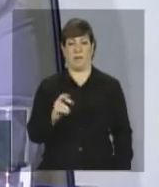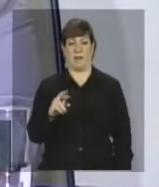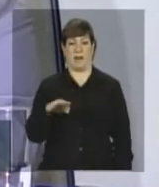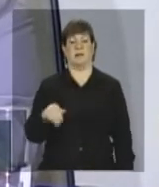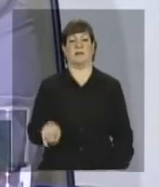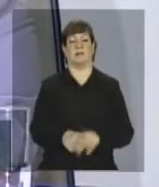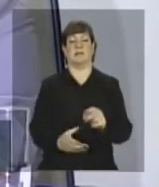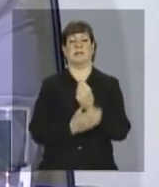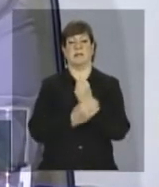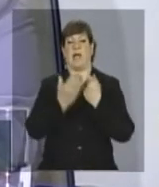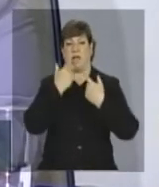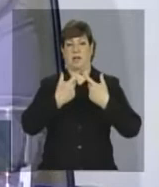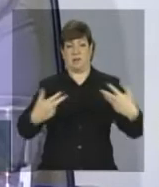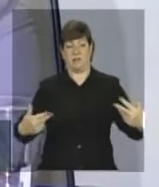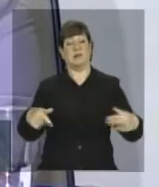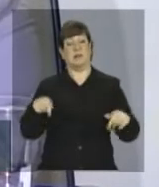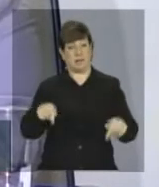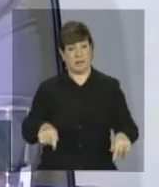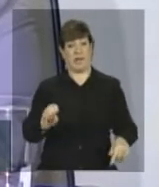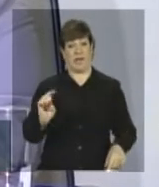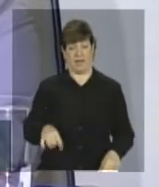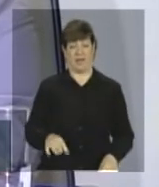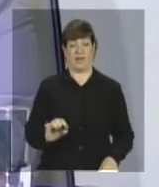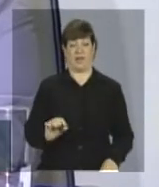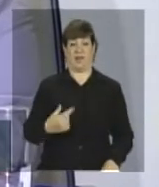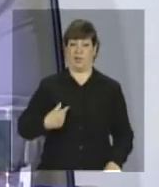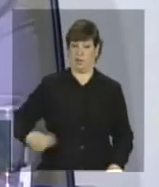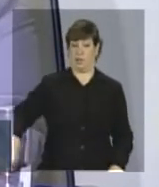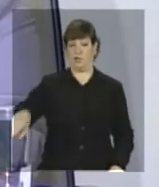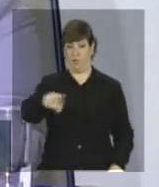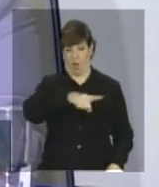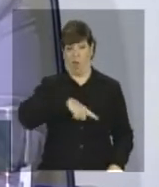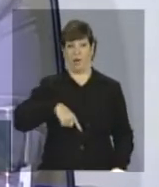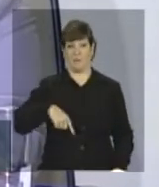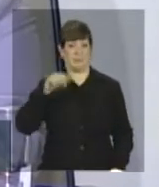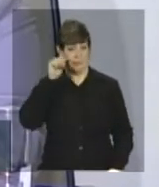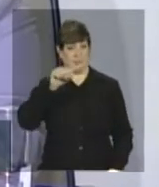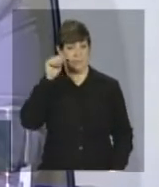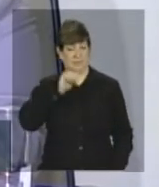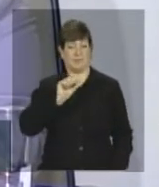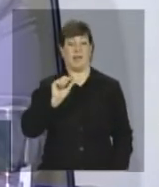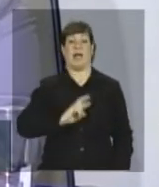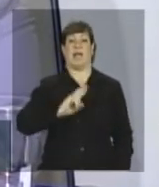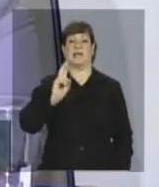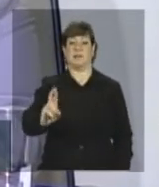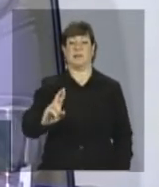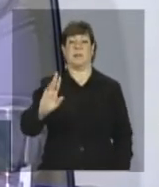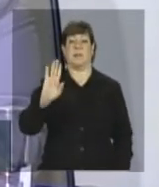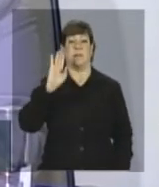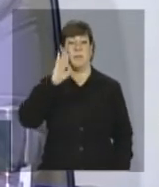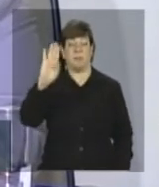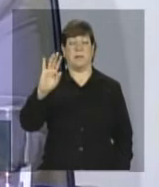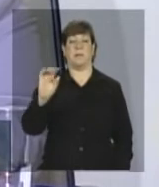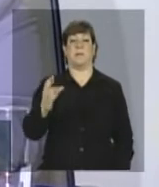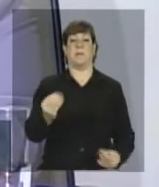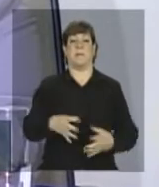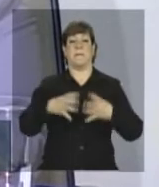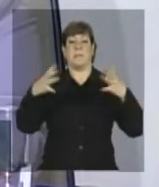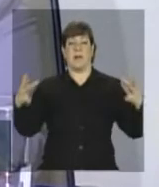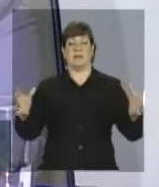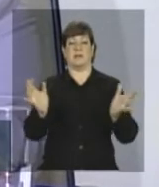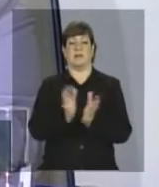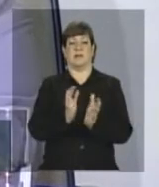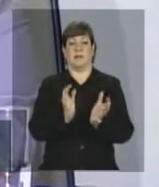segurança alimentar. E são elas, ou seja, nós, que respondemos por grande parte da produção